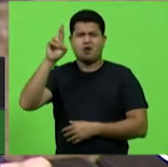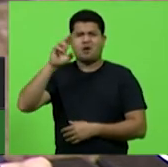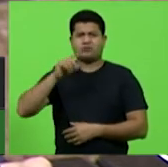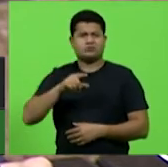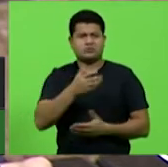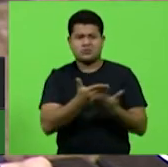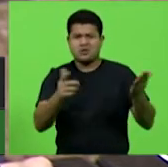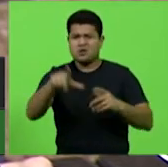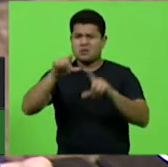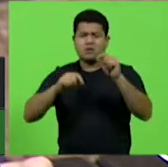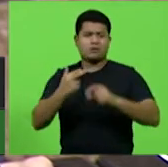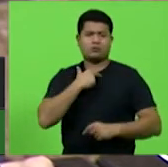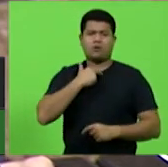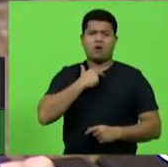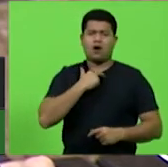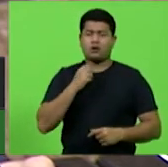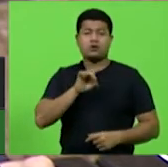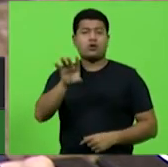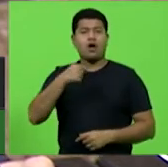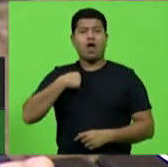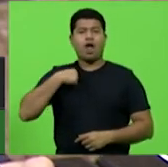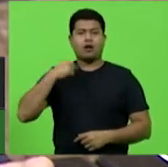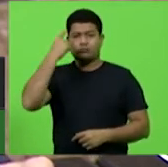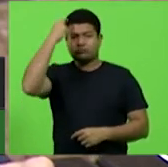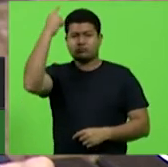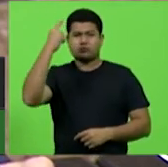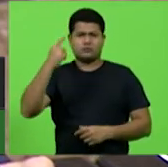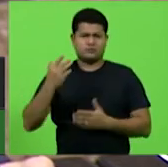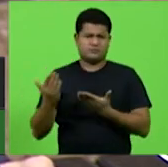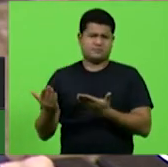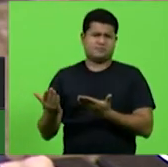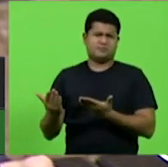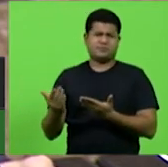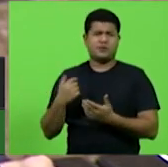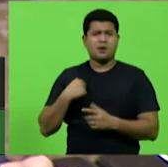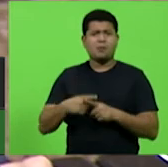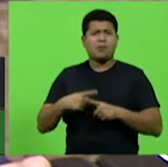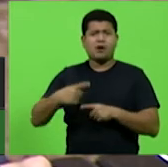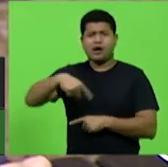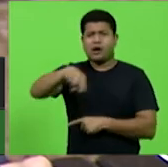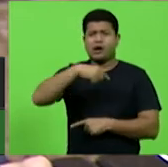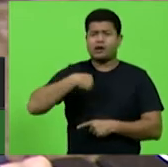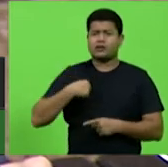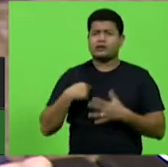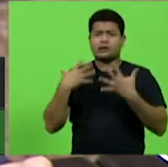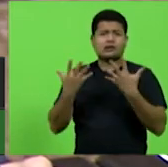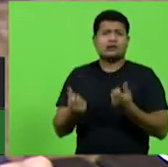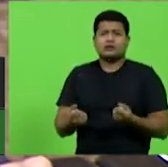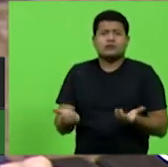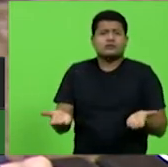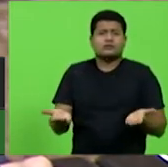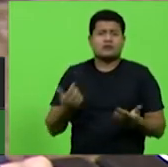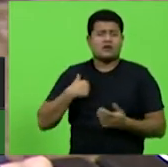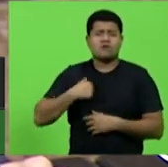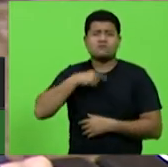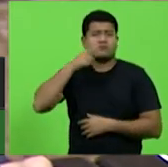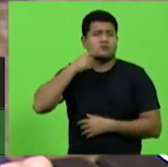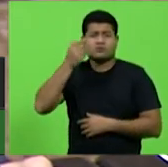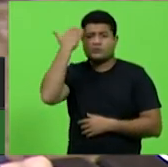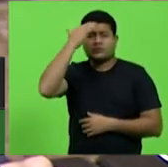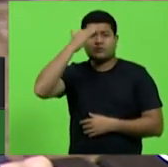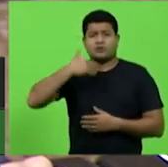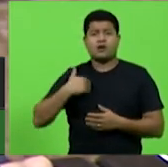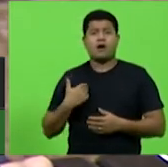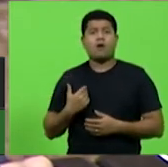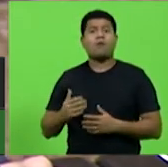não é o catarinense. E por que nós permitimos que isso aconteça? Eu tenho muita dificuldade de entender isso. Eu gostaria de entender quais são os